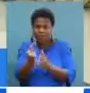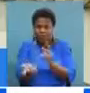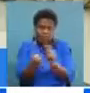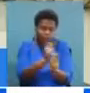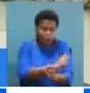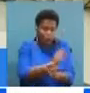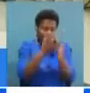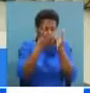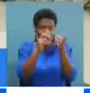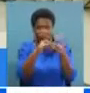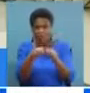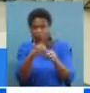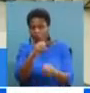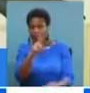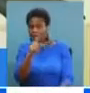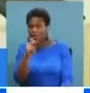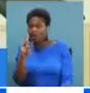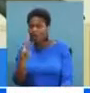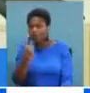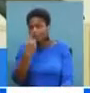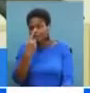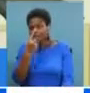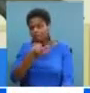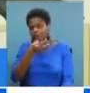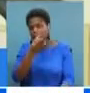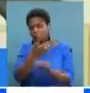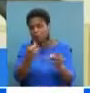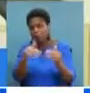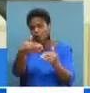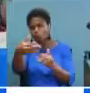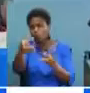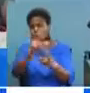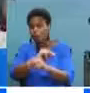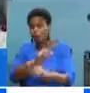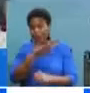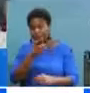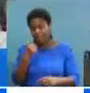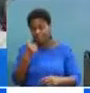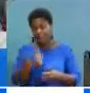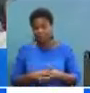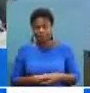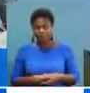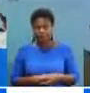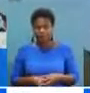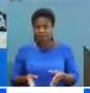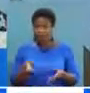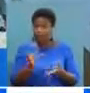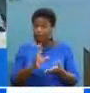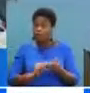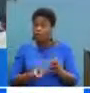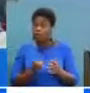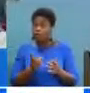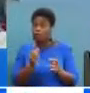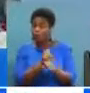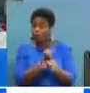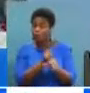problemas, Olavo Correia prefere falar de soluções desse novo futuro, como diz. Mais do que a obra, é termos um modelo de governo, um